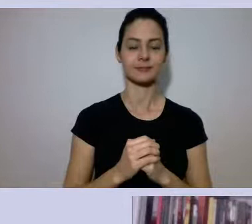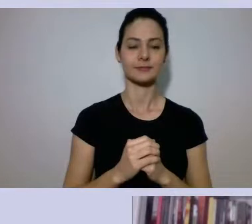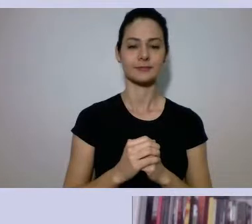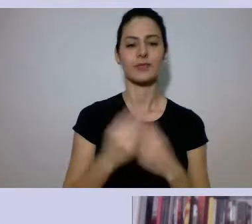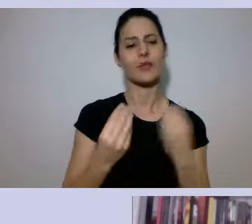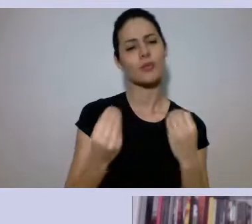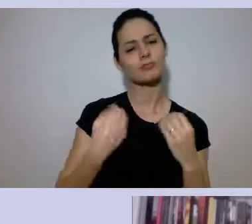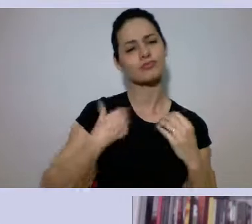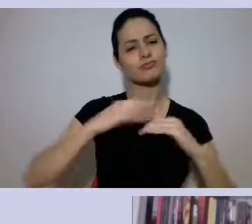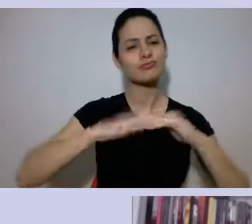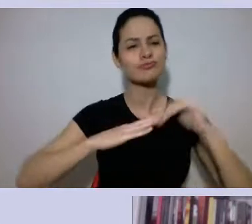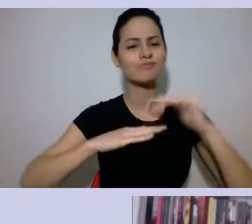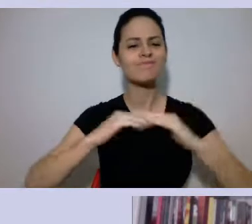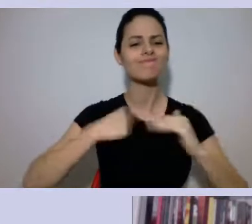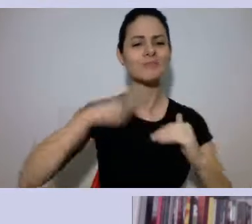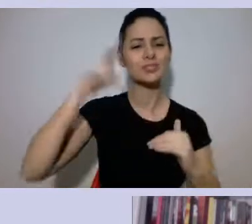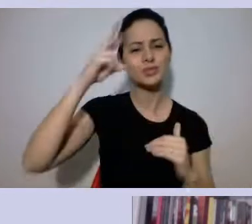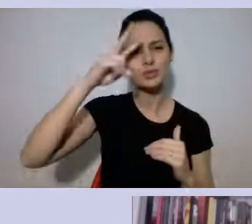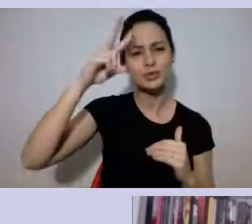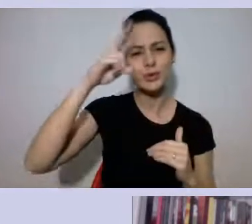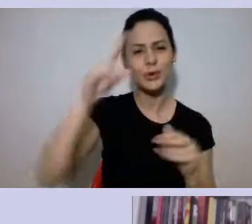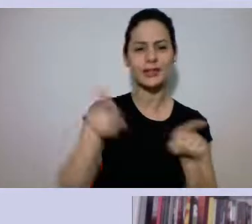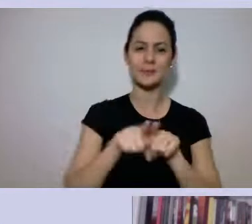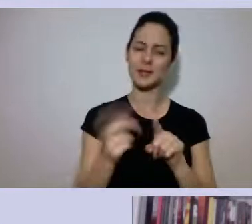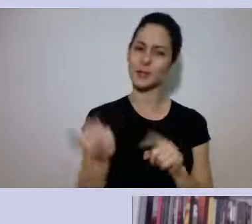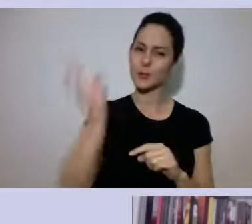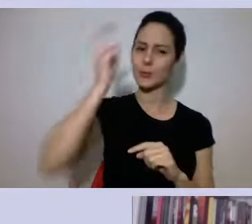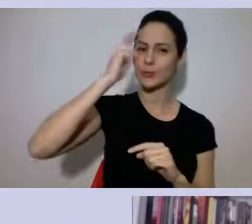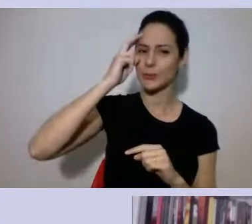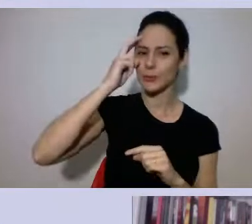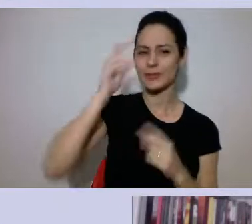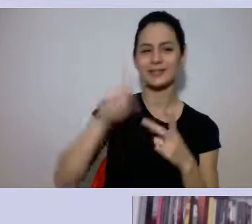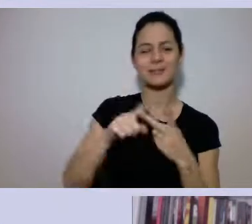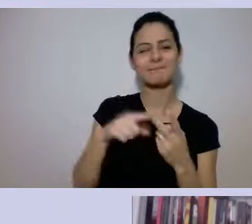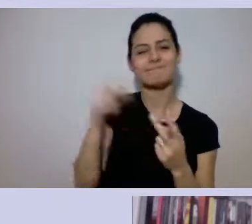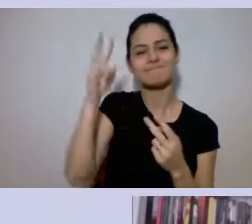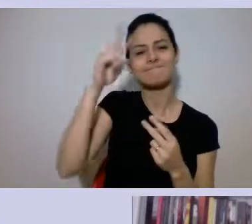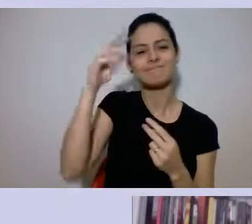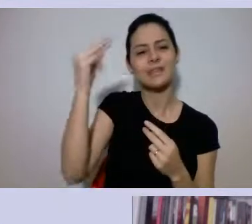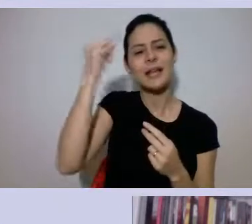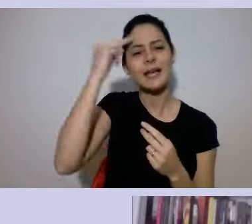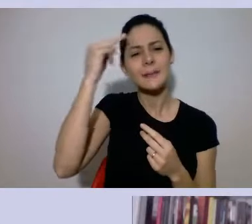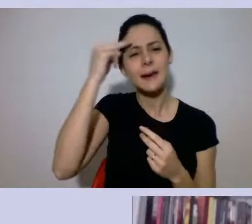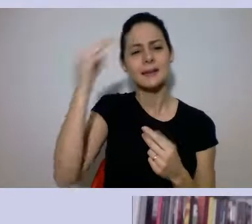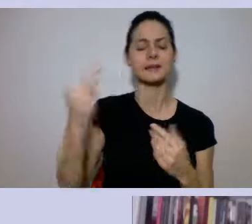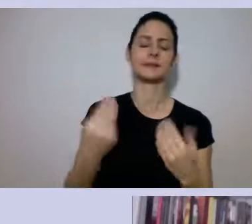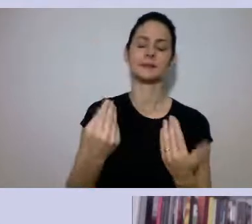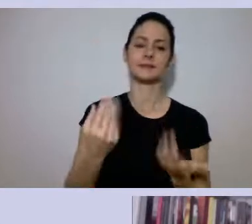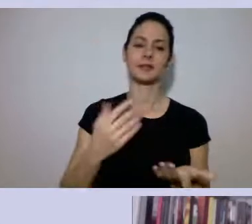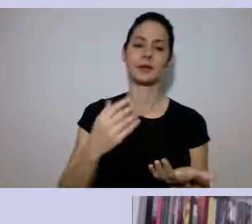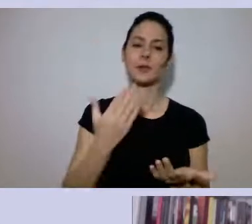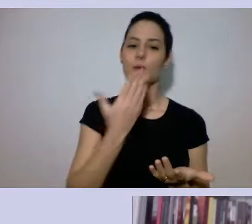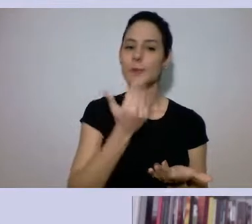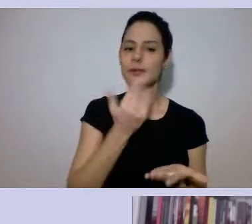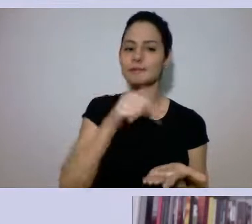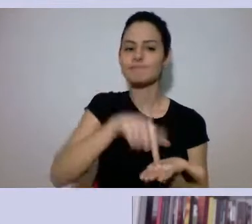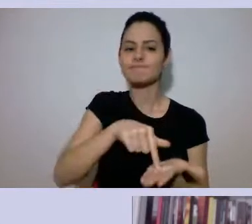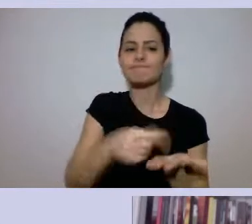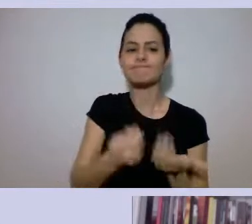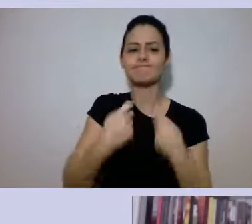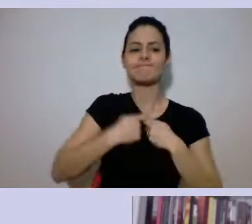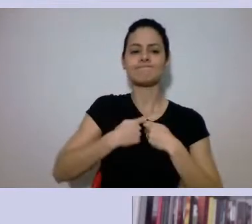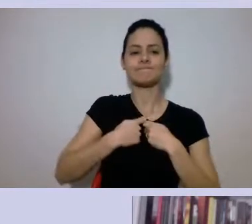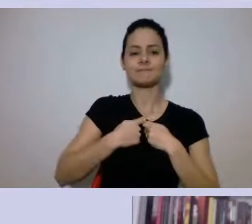a nossa história, né? E a nossa cultura e as nossas memórias por meio da comida. E aí, eu